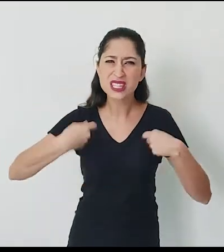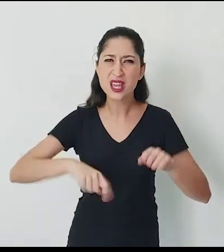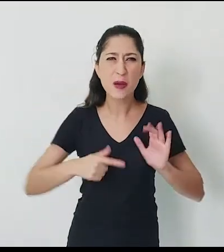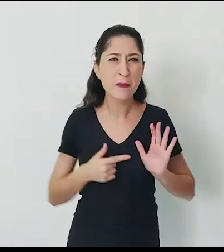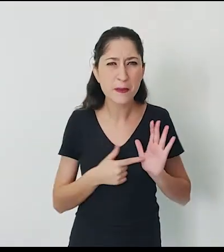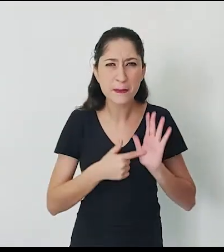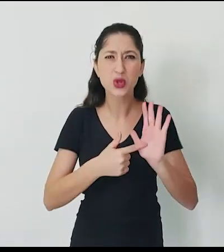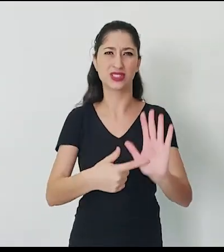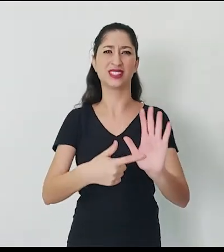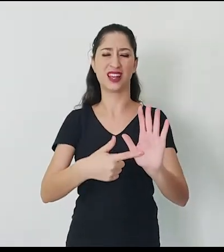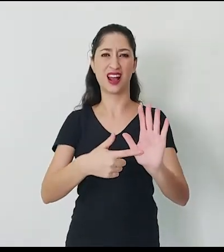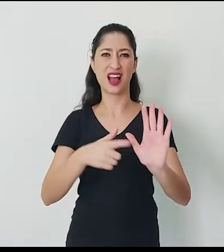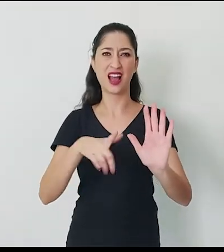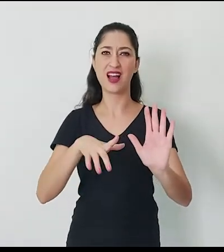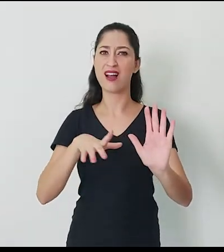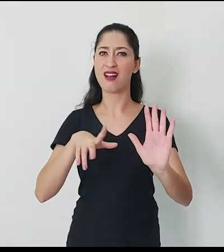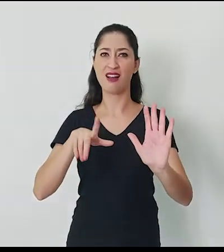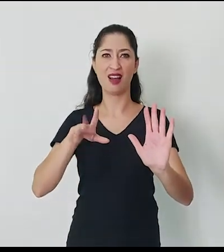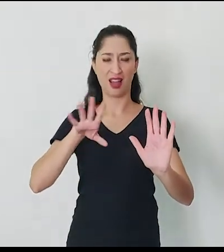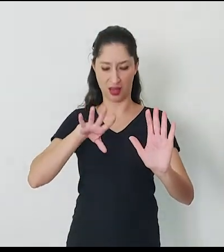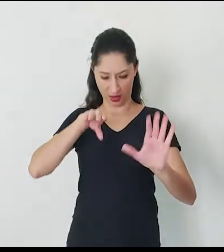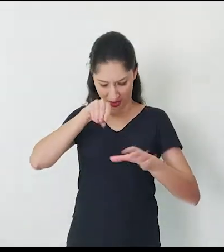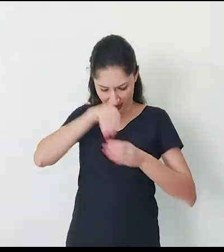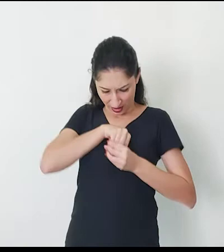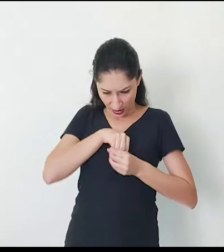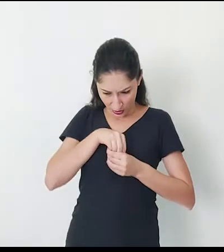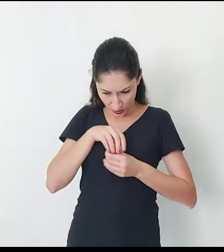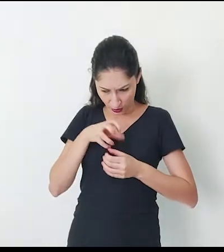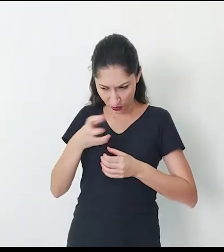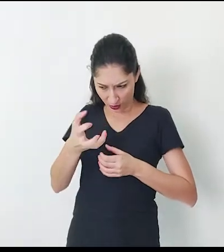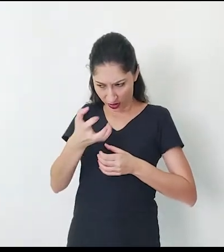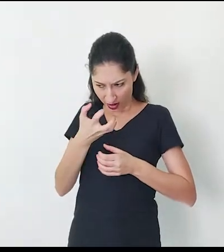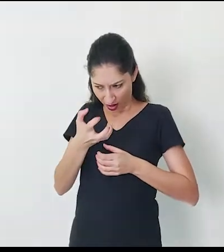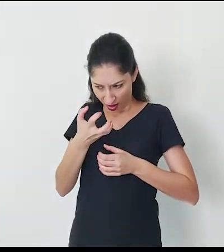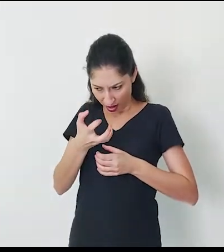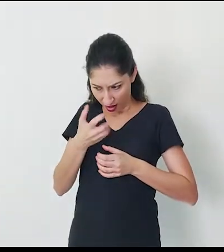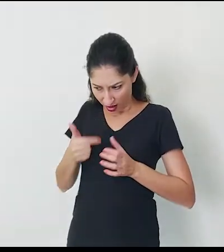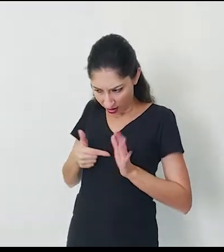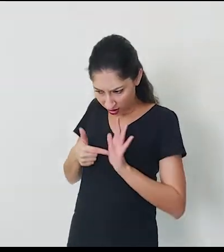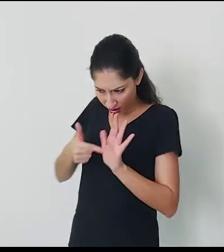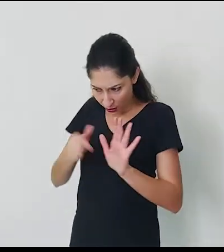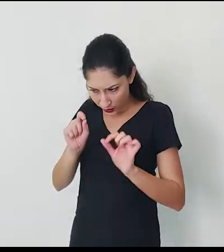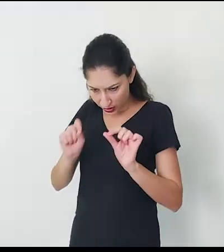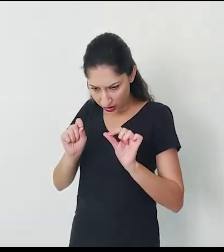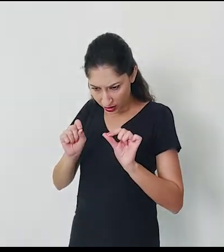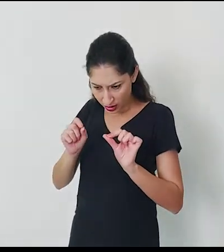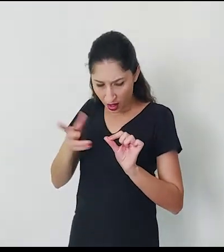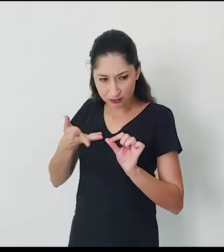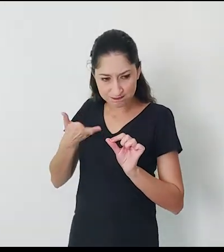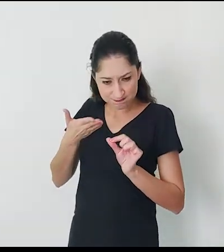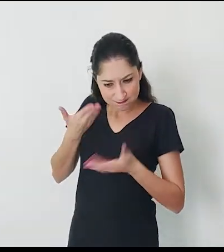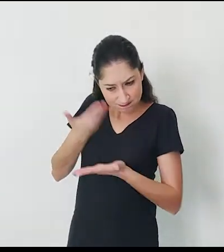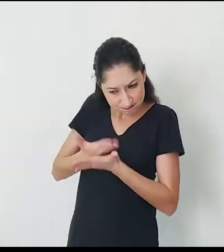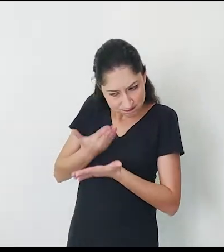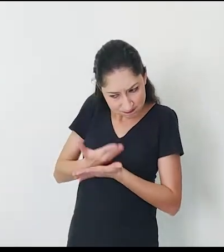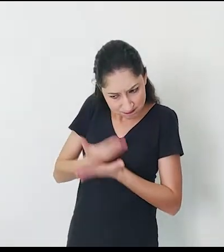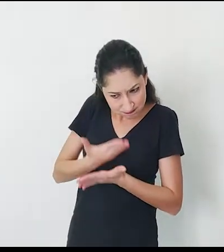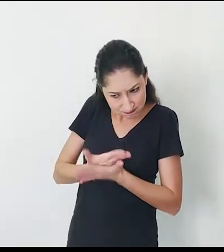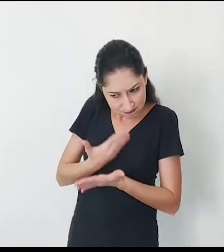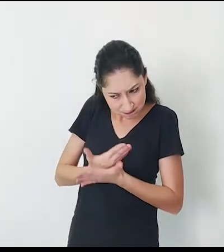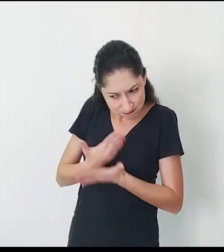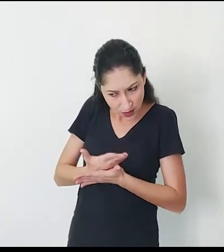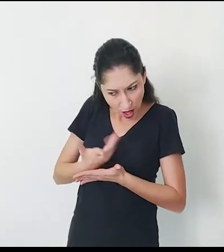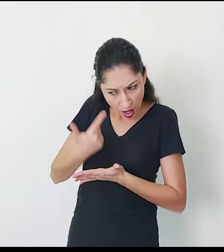expressar genuinamente aquilo que você quer passar. Entendeu? É meio que estudar uma performance do seu texto, é